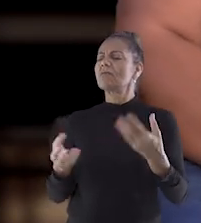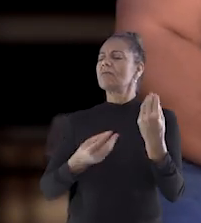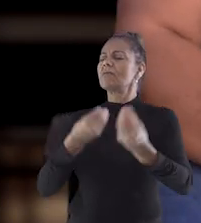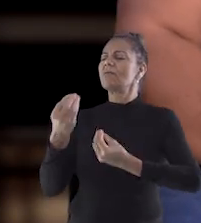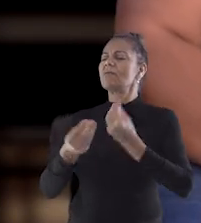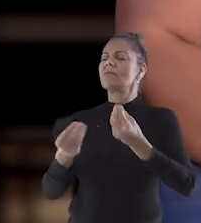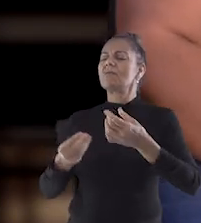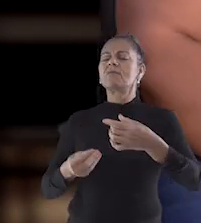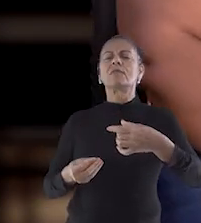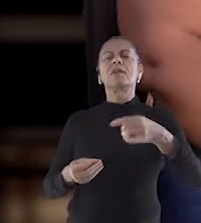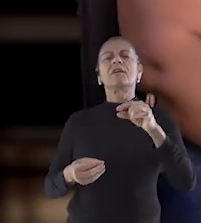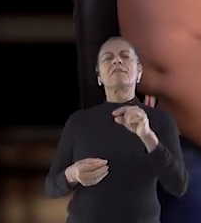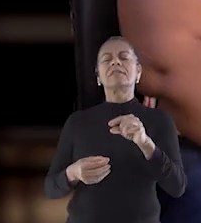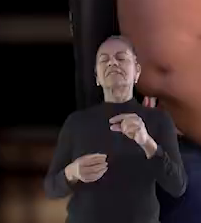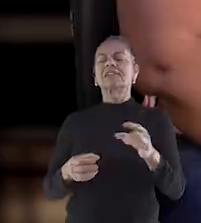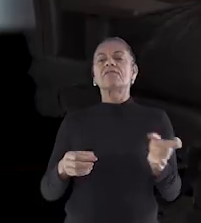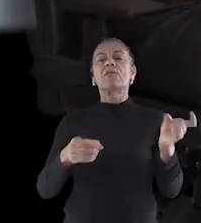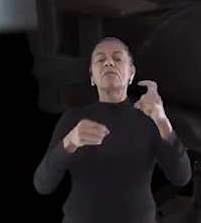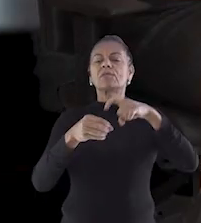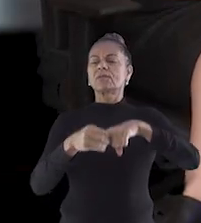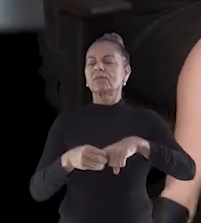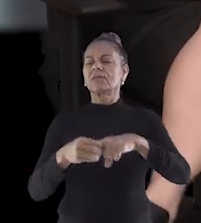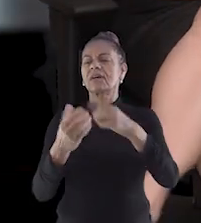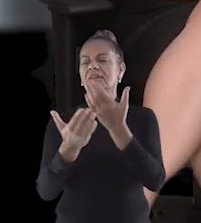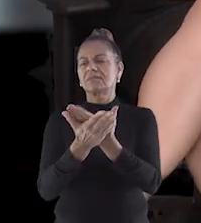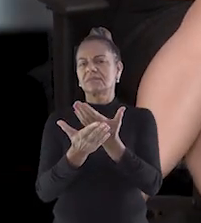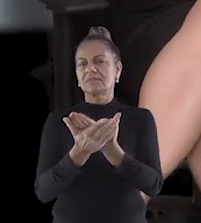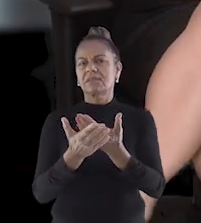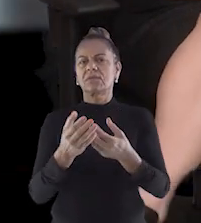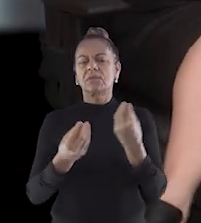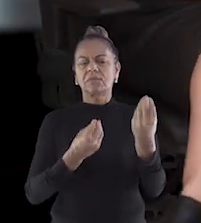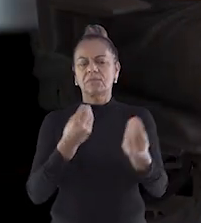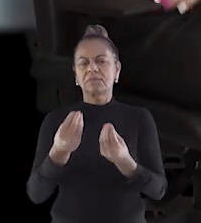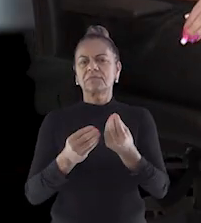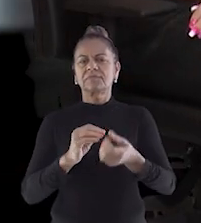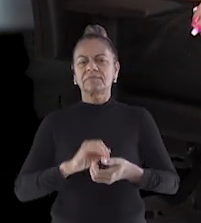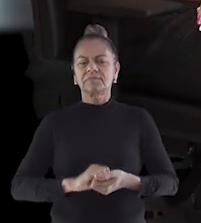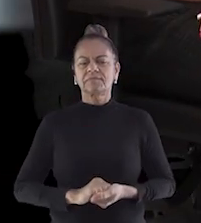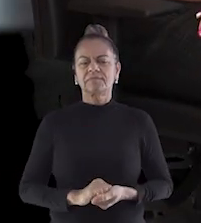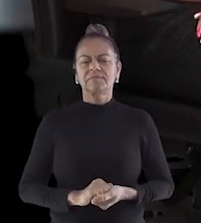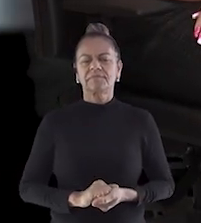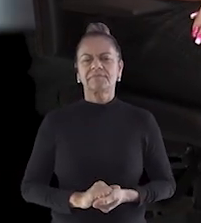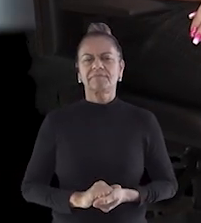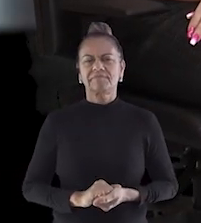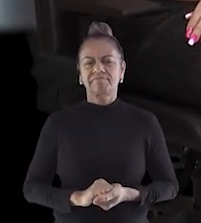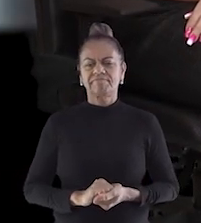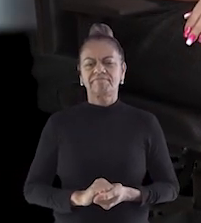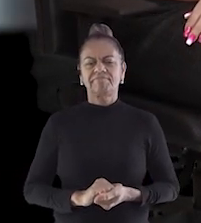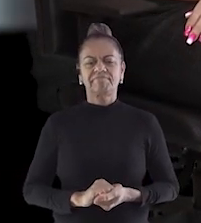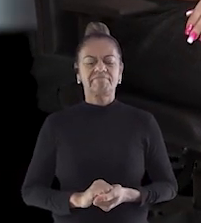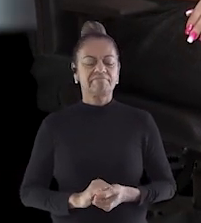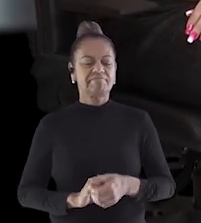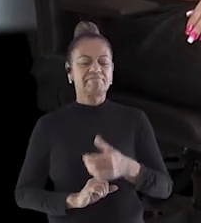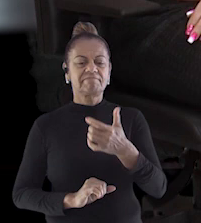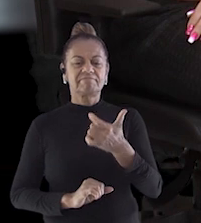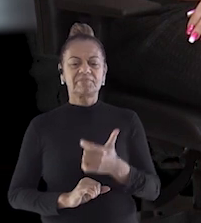estamos Tem juntos até 13 hoje. anos, é verdade. Falam para nós desse retorno para a sala de aula. Como que isso